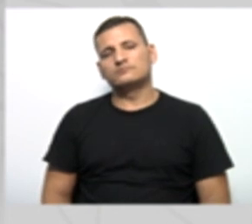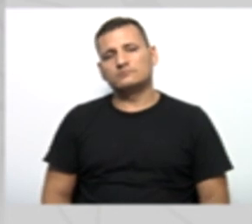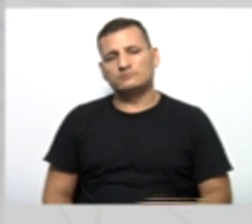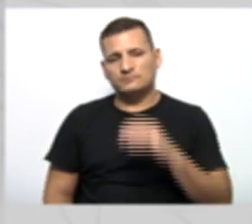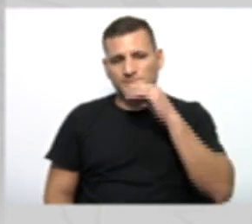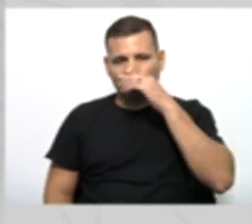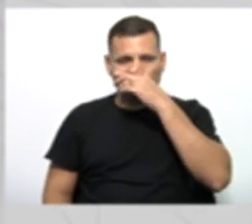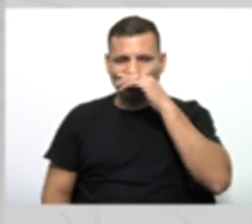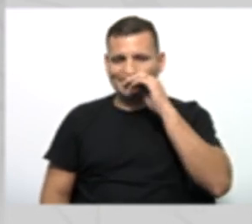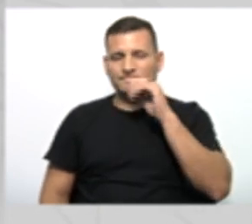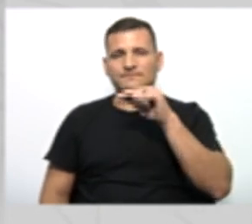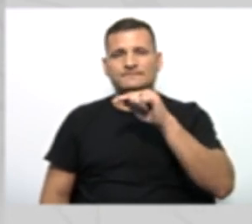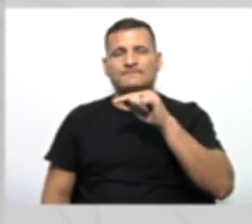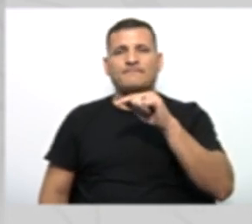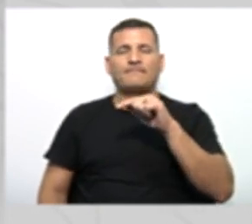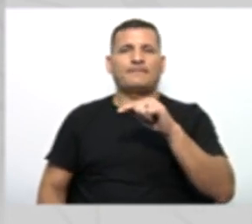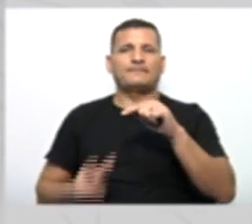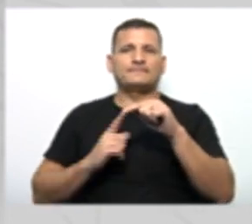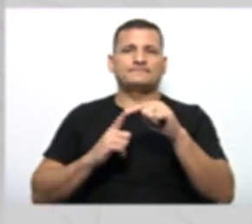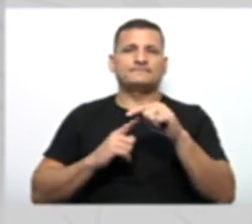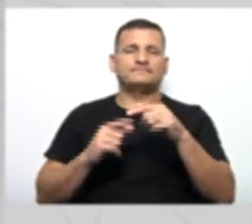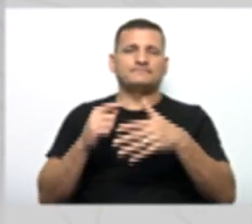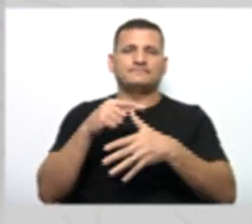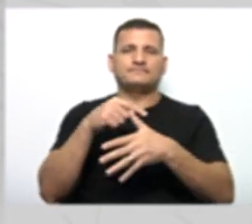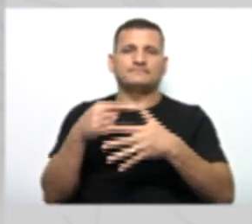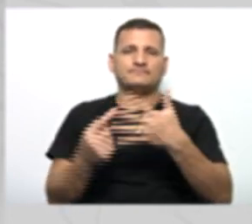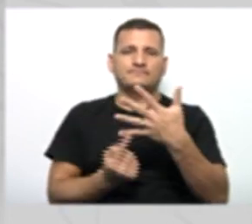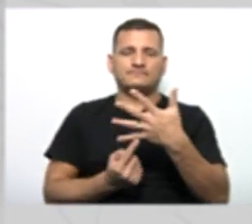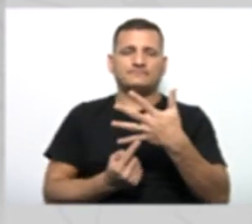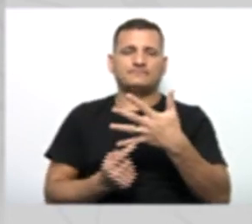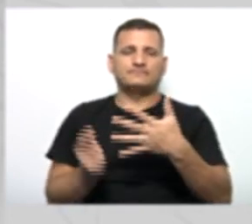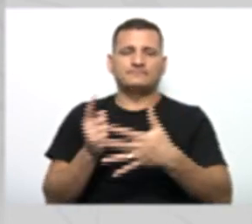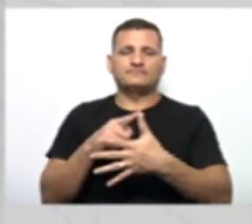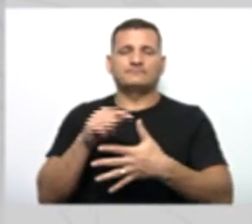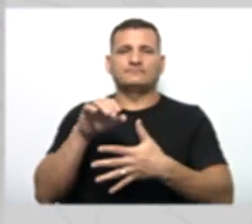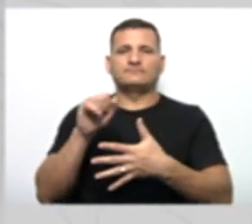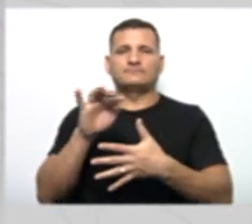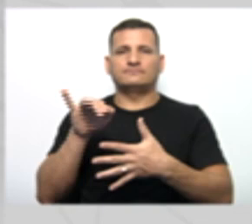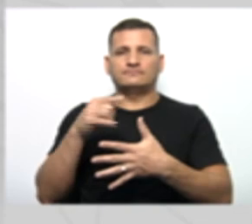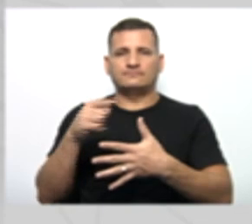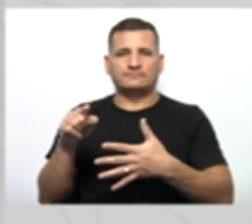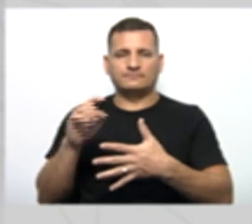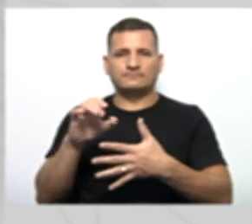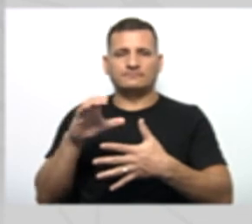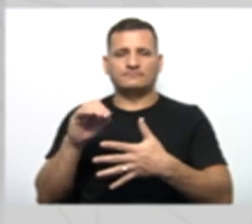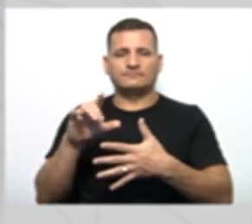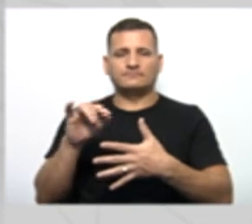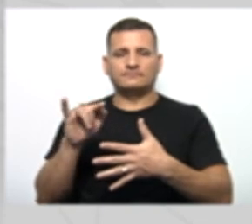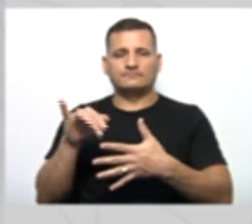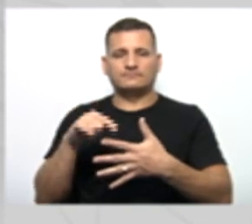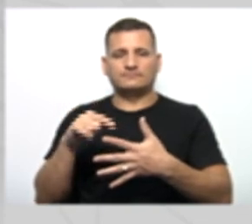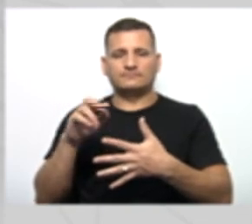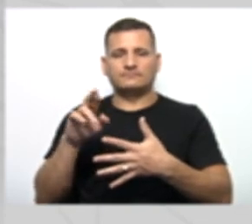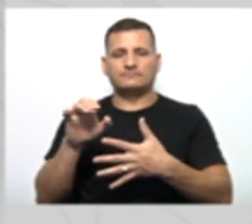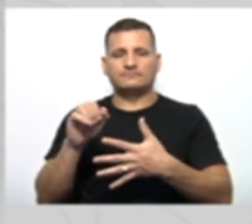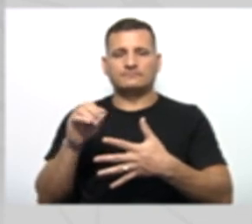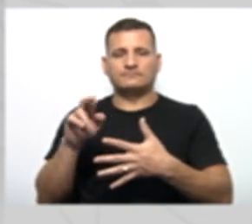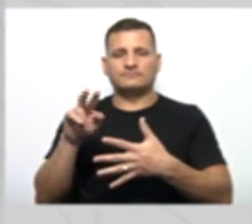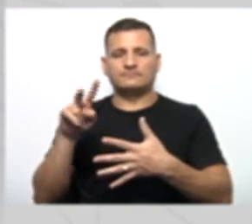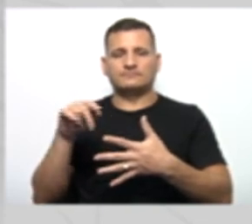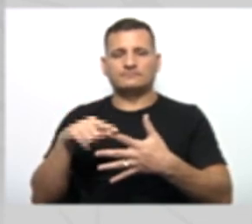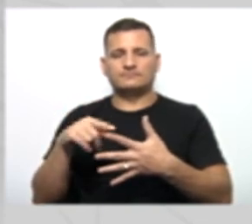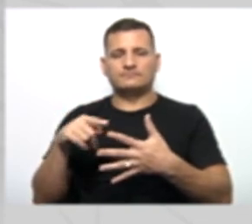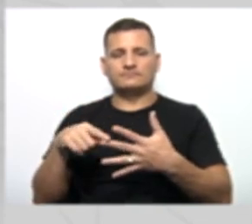Essas unidades se dividem em 5 categorias: estação ecológica, reserva biológica, parque nacional,